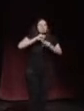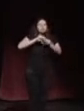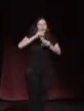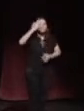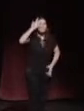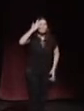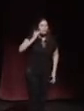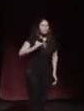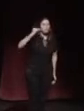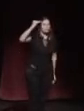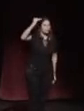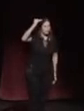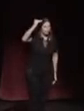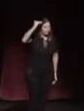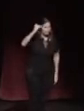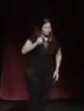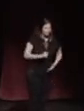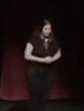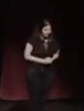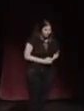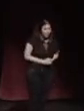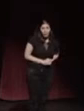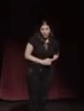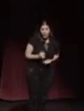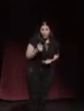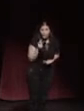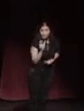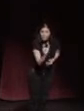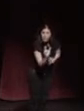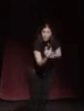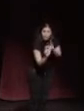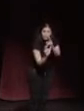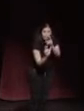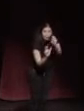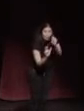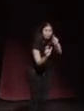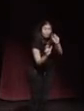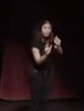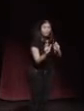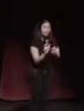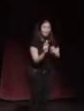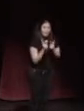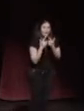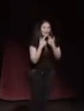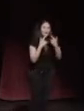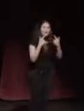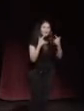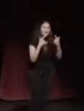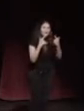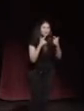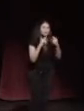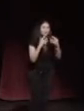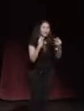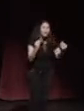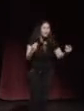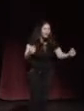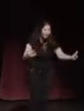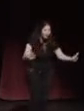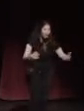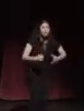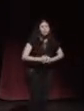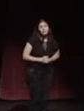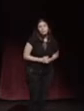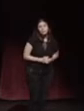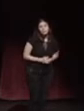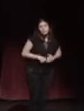pegando essa palavra forte que a Maria Emília usou, de desmantelamento da linguagem, o que fazer